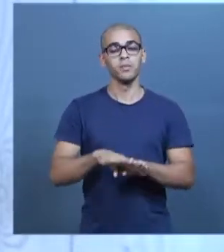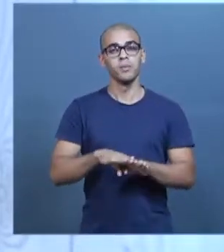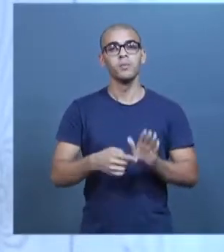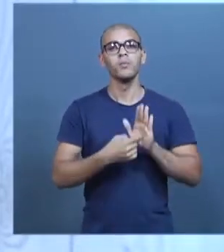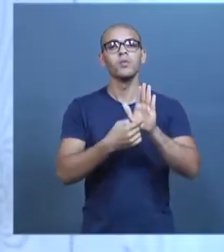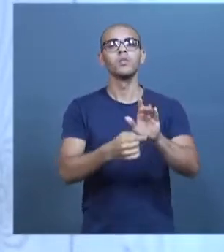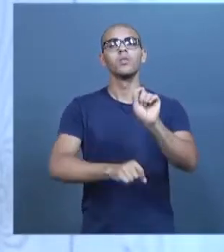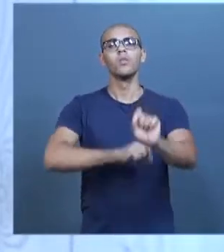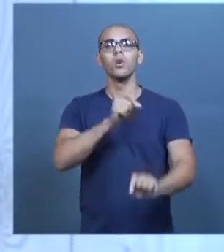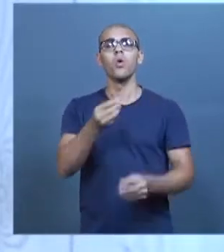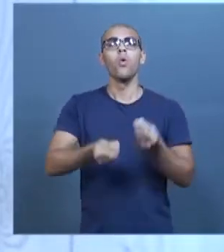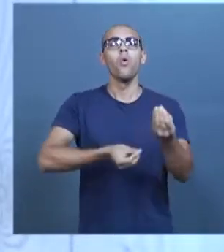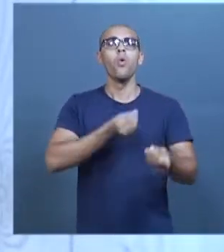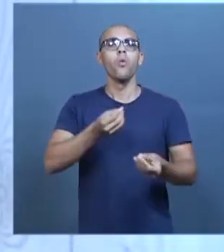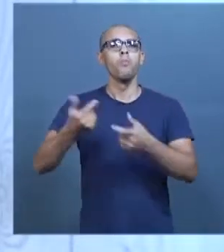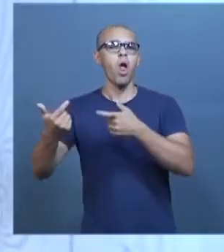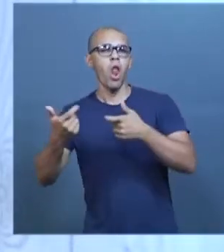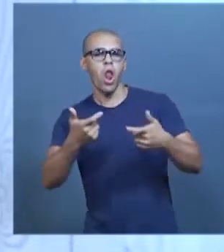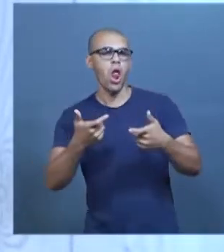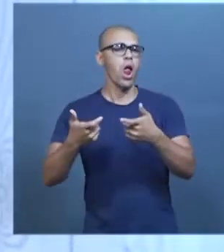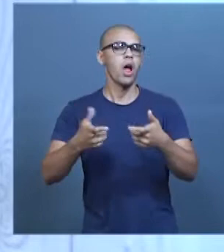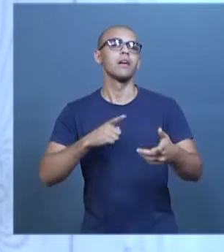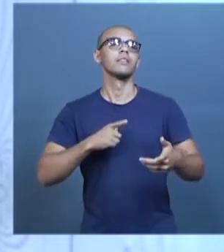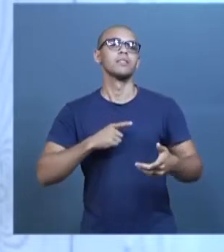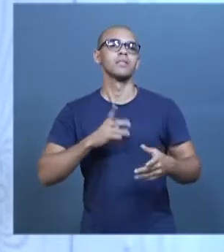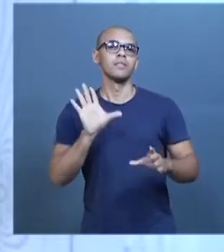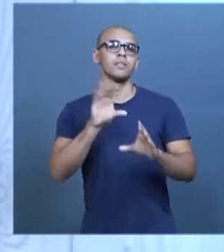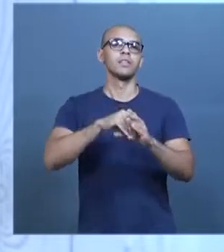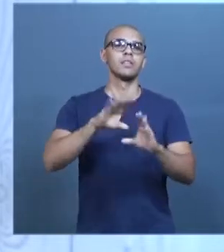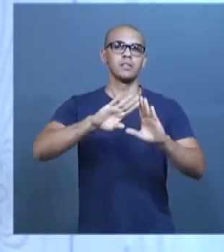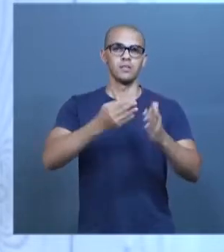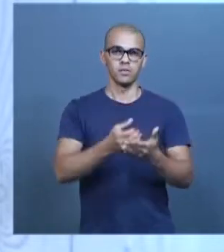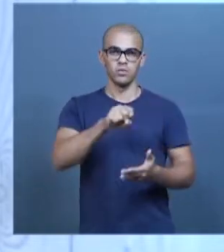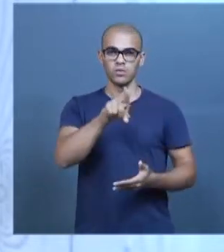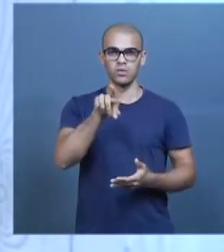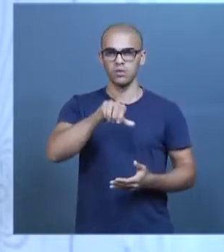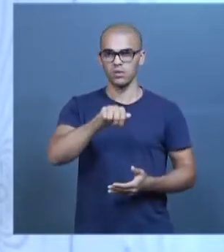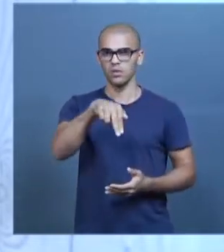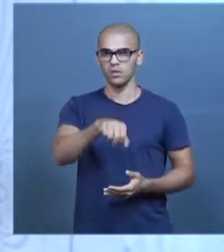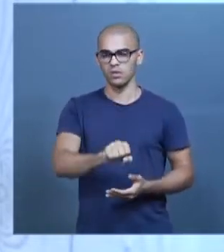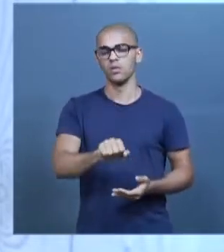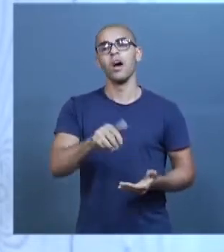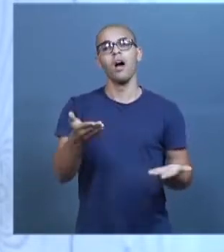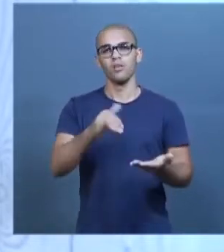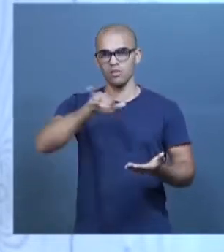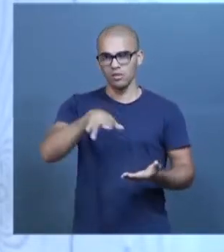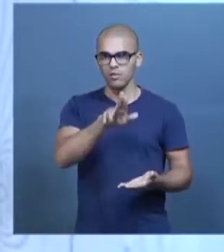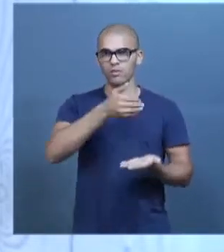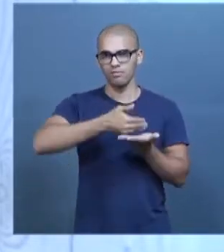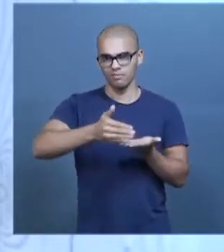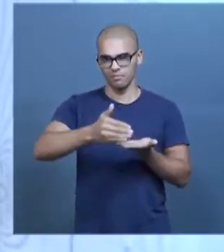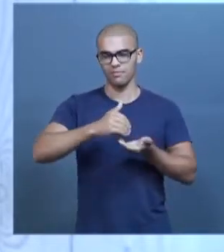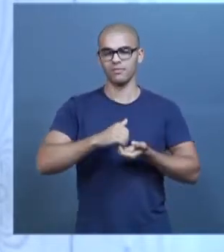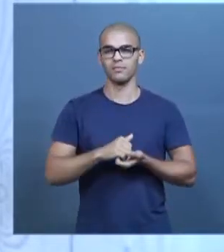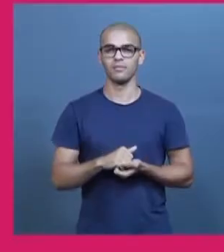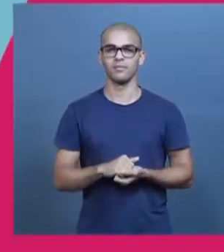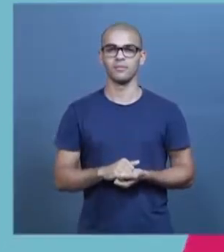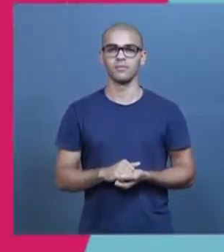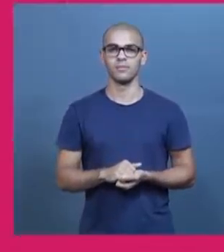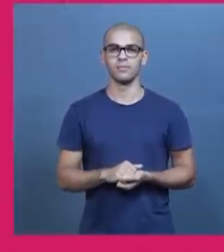sobre a tragédia em Suzano, no interior de São Paulo. Isso e muito mais você confere agora no Jornal da UFO.